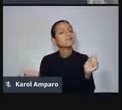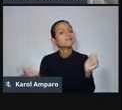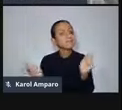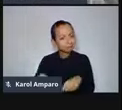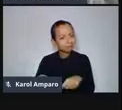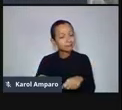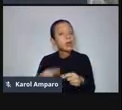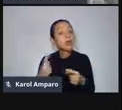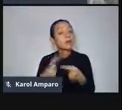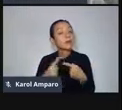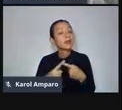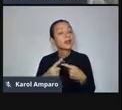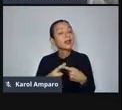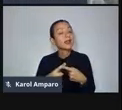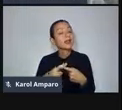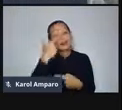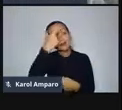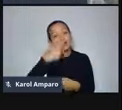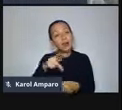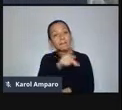orientadores, né? Pode passar.